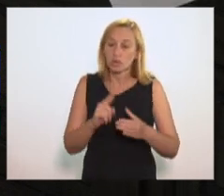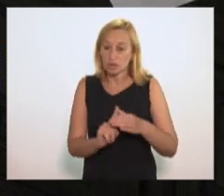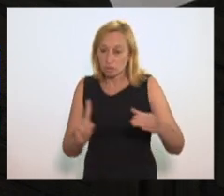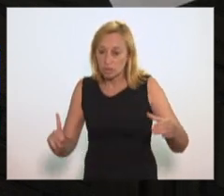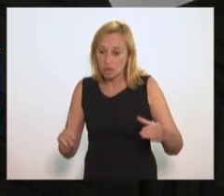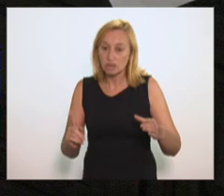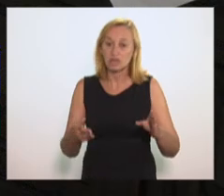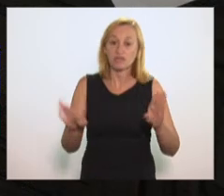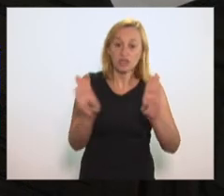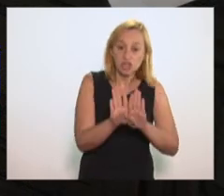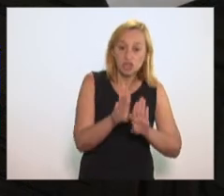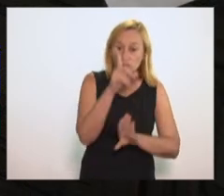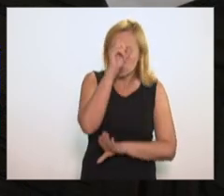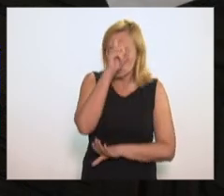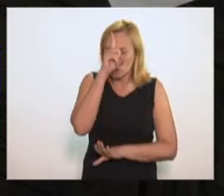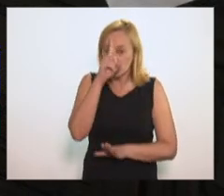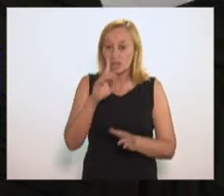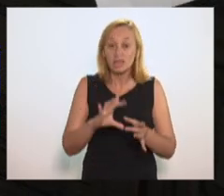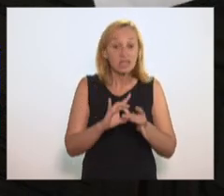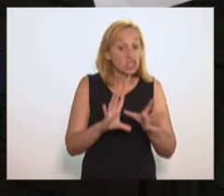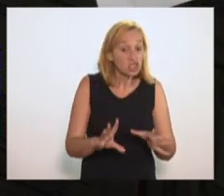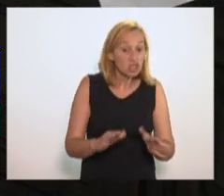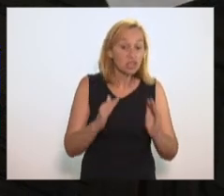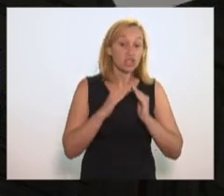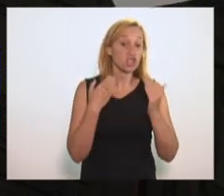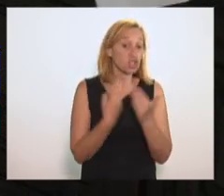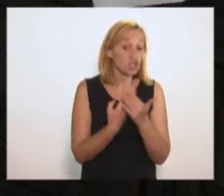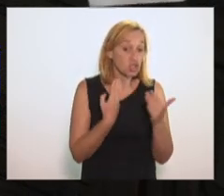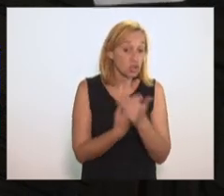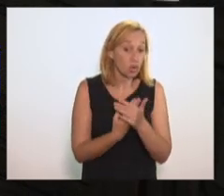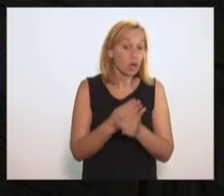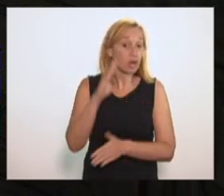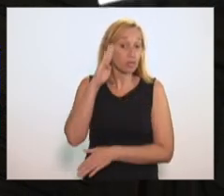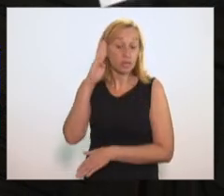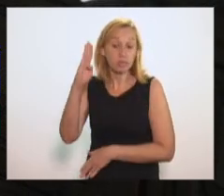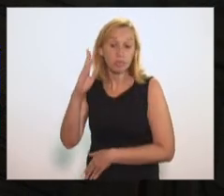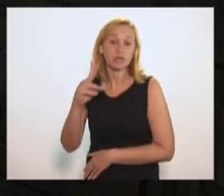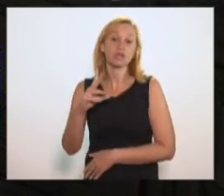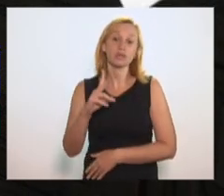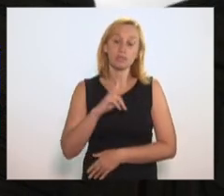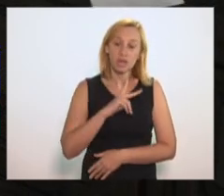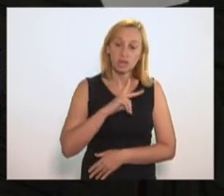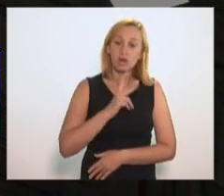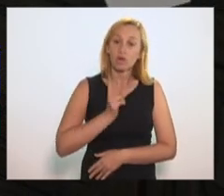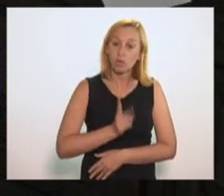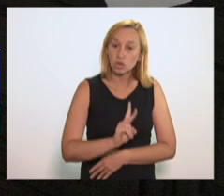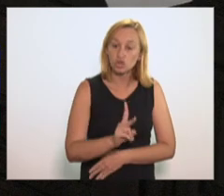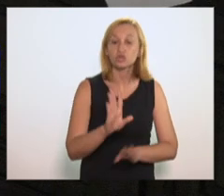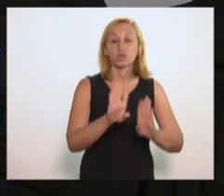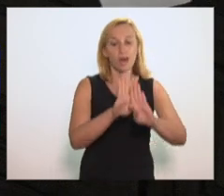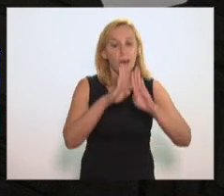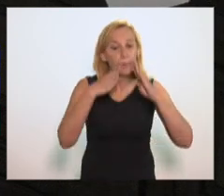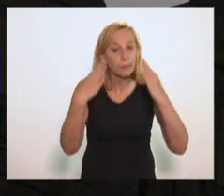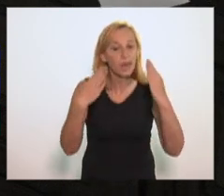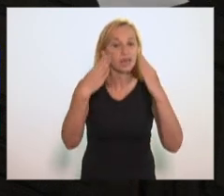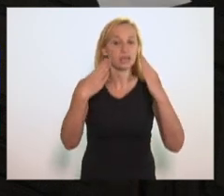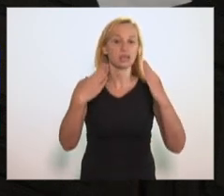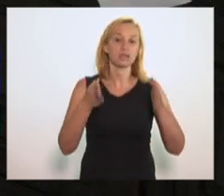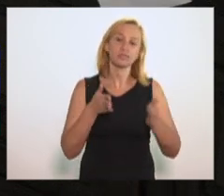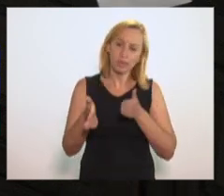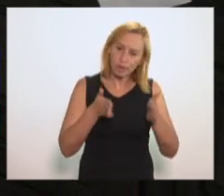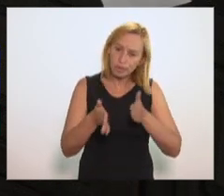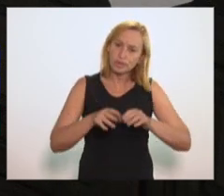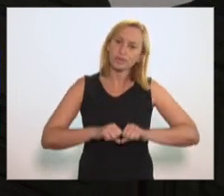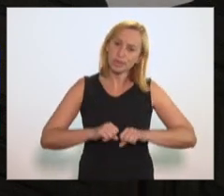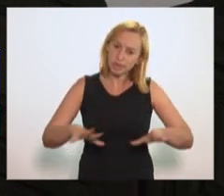fechando o hospital e está permitindo que escolas especialmente da rede privada permaneçam abertas em plena pandemia